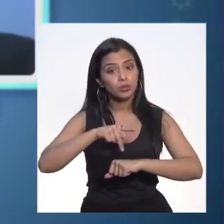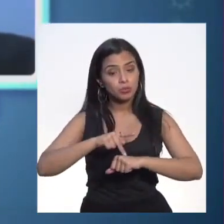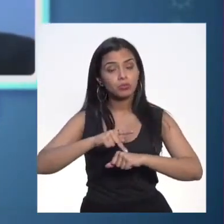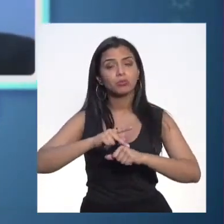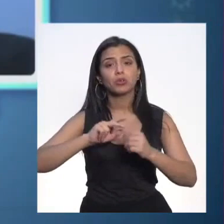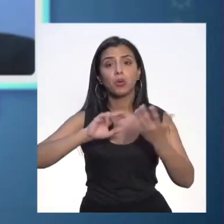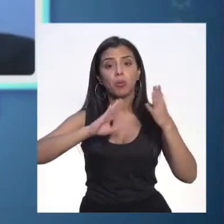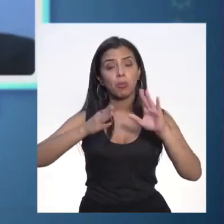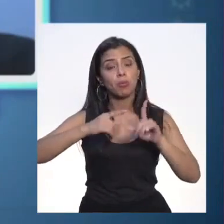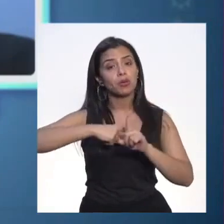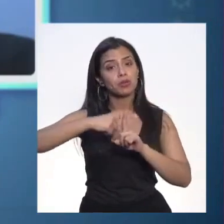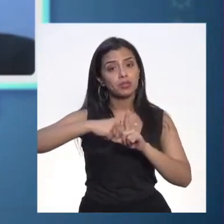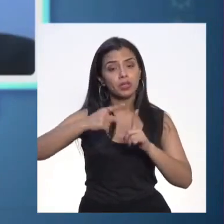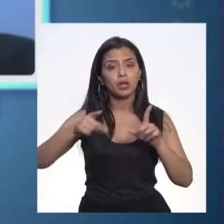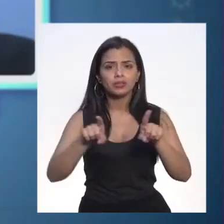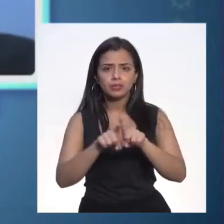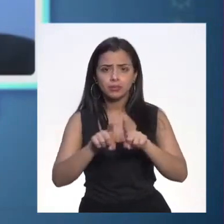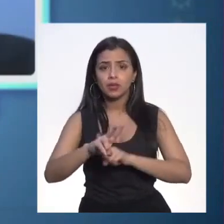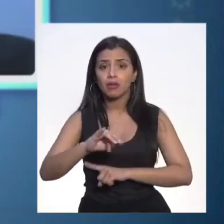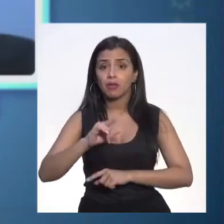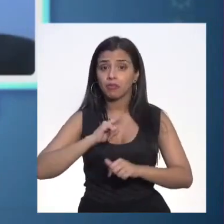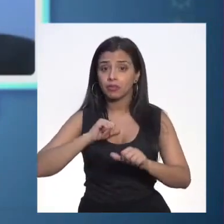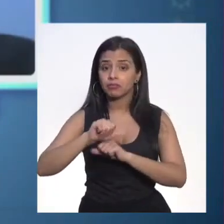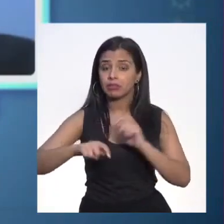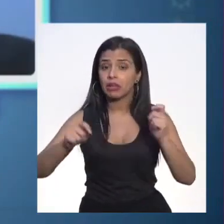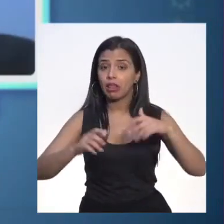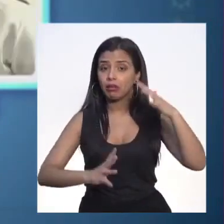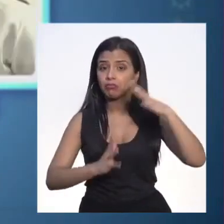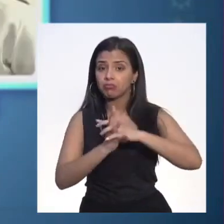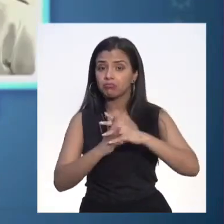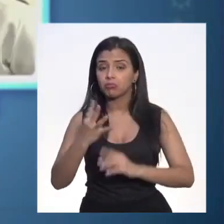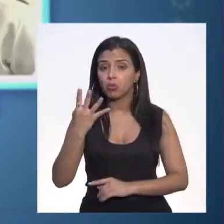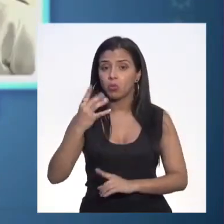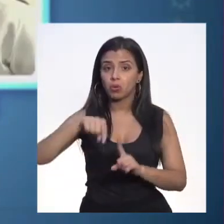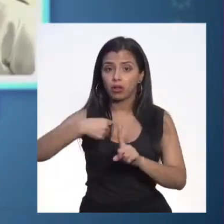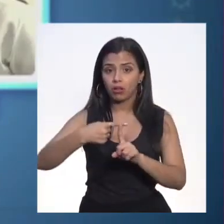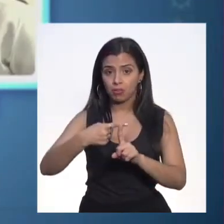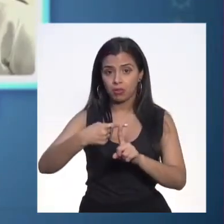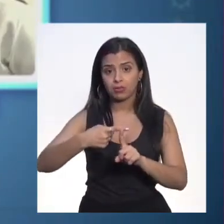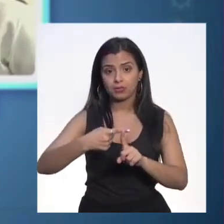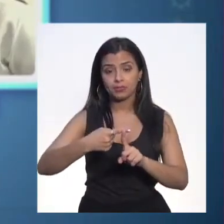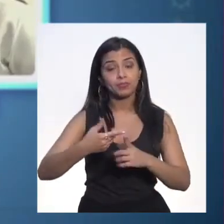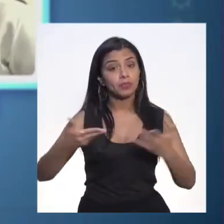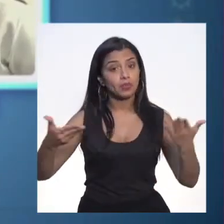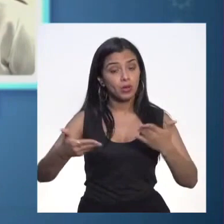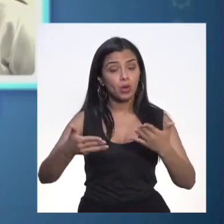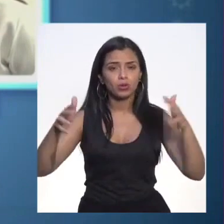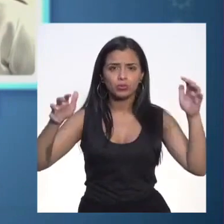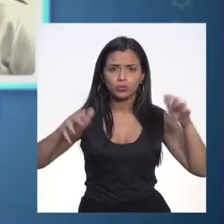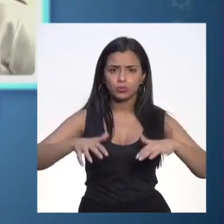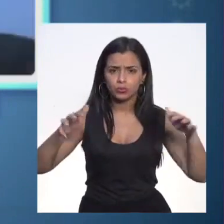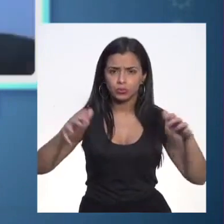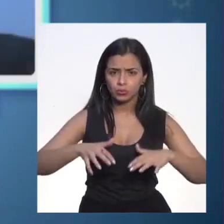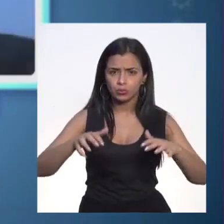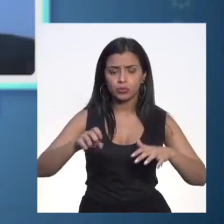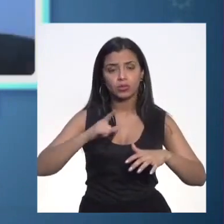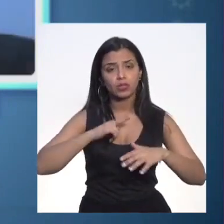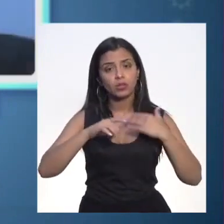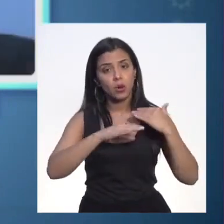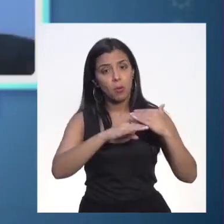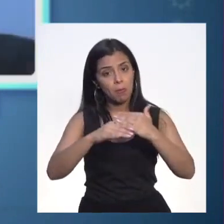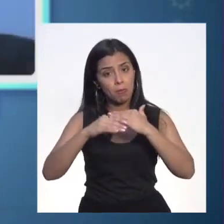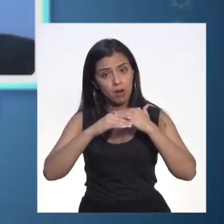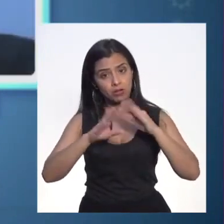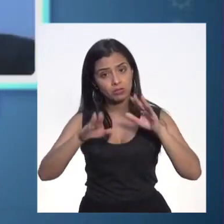de temperatura até o final do século poderiam ultrapassar os 4 graus centígrados. Já em termos de chuva, o padrão muda um